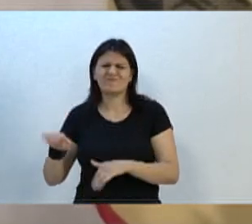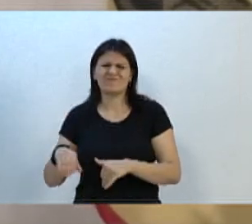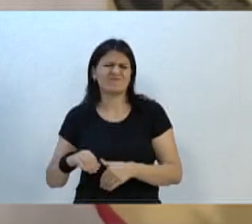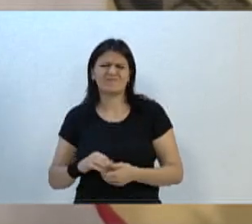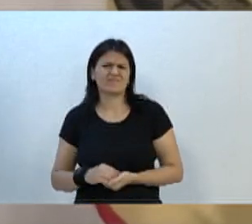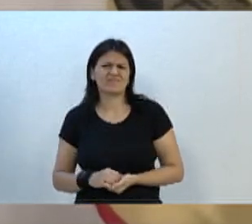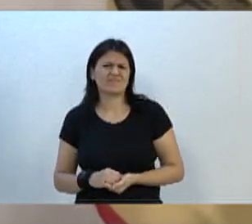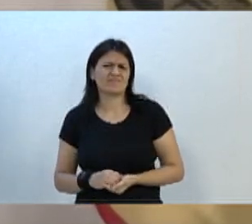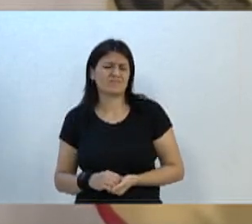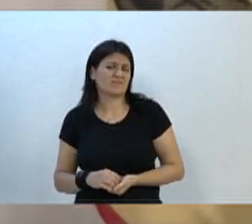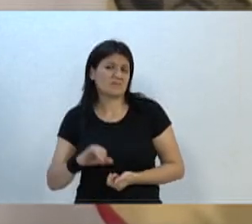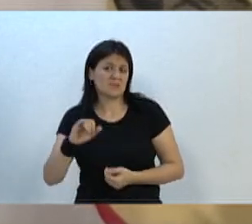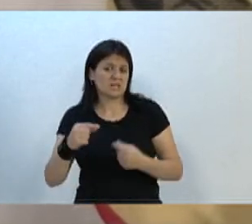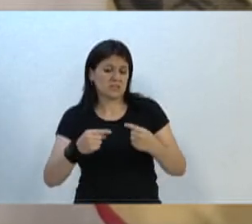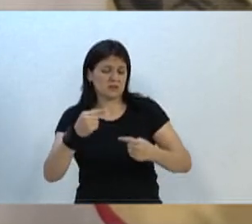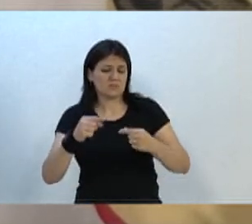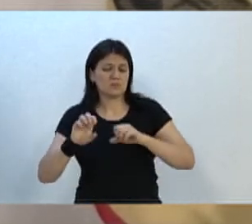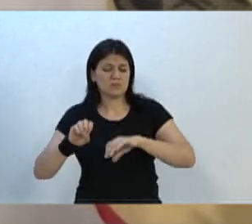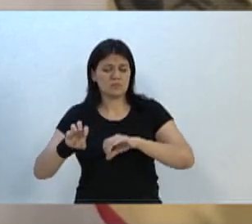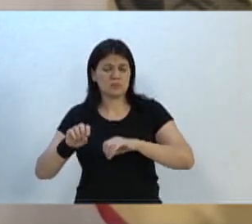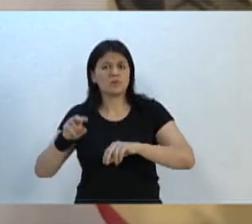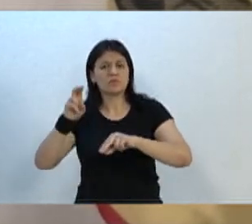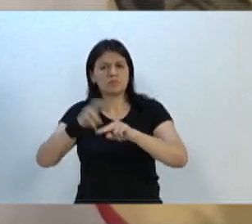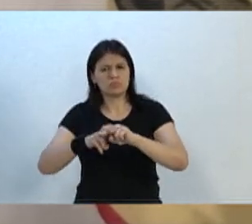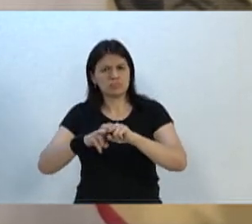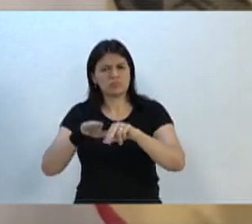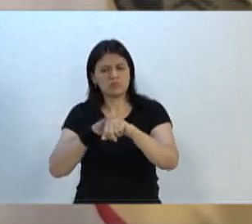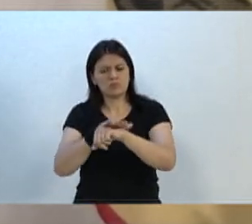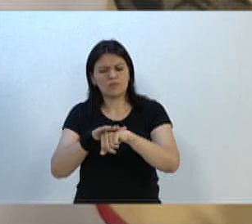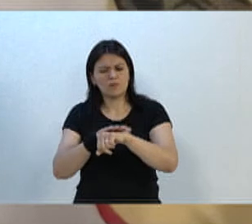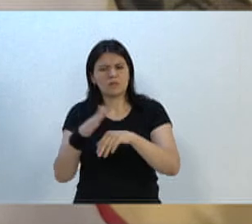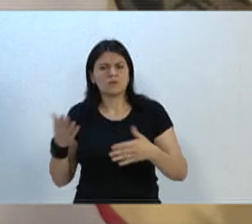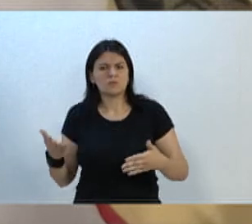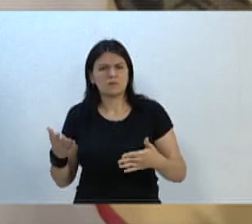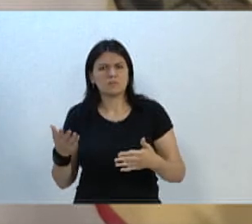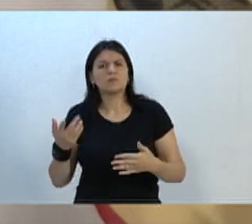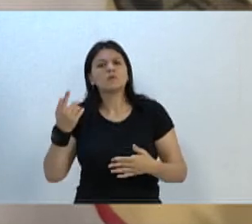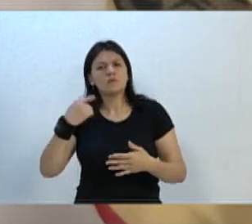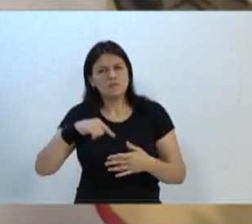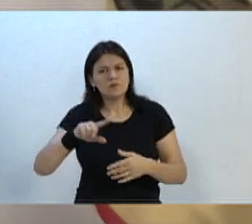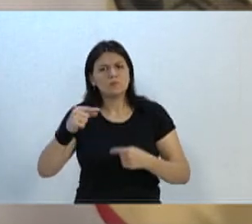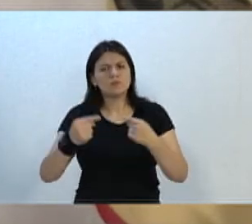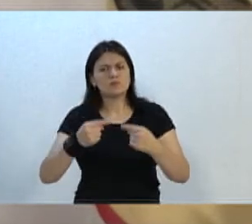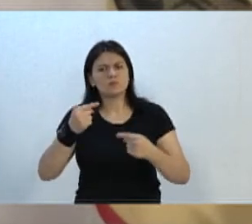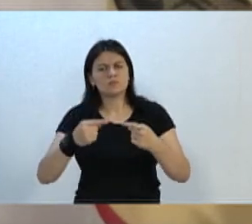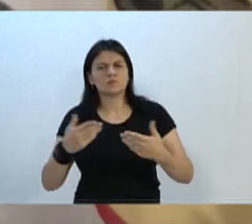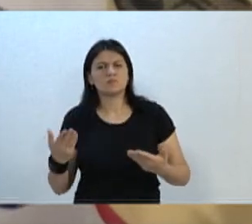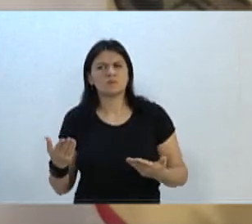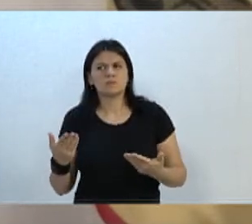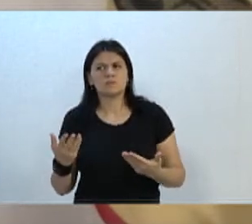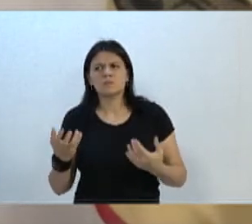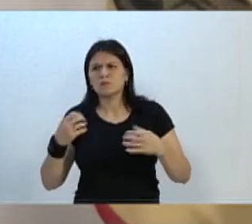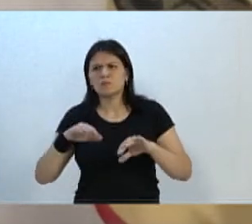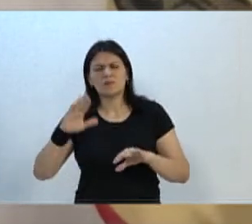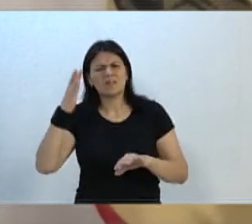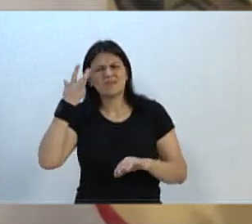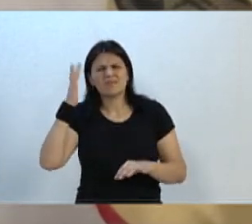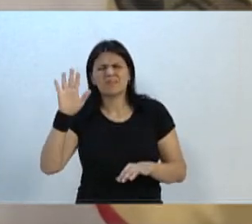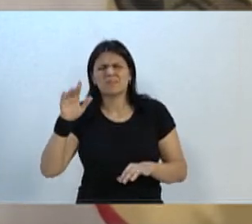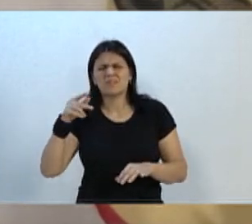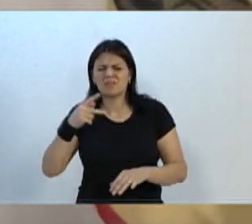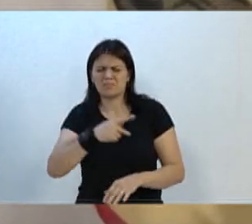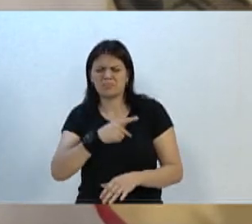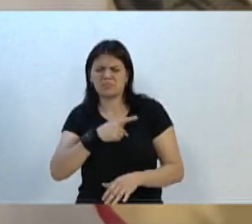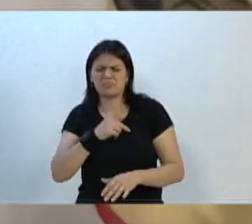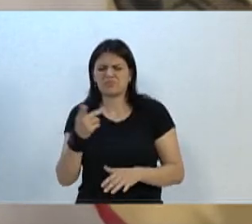se ele tá discutindo educação vou sentar na mesma vou conversar com ele vou dizer vamos discutir educação não quero saber da tua Bandeira não quero